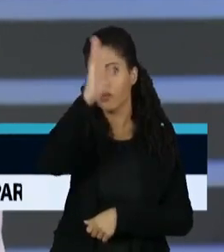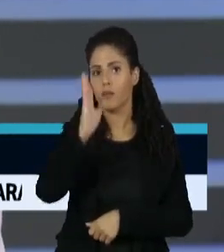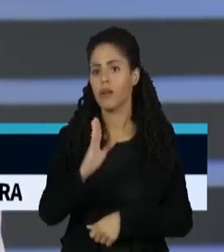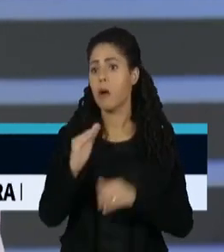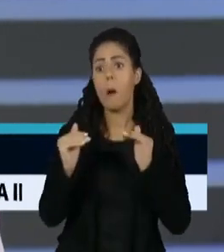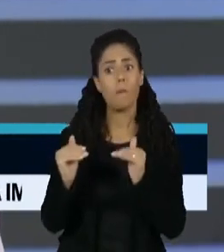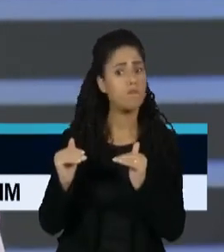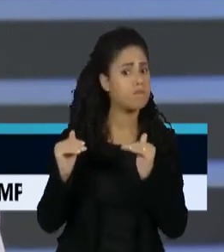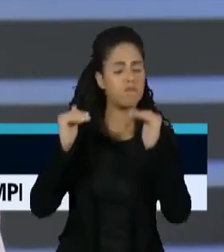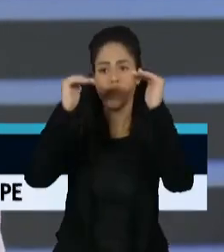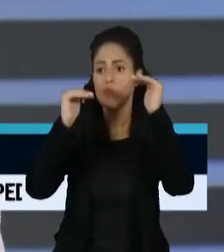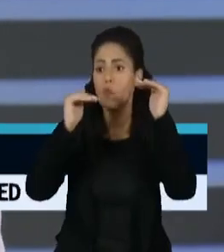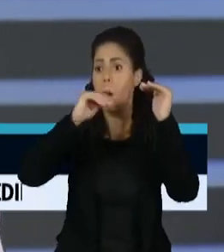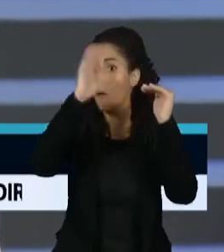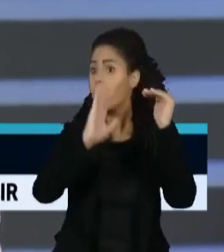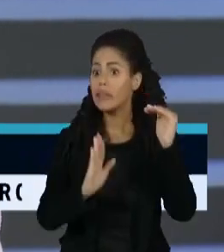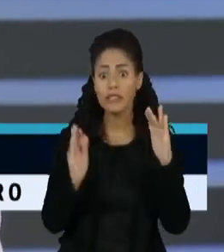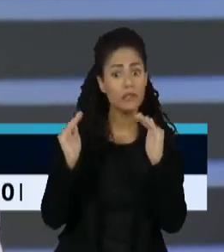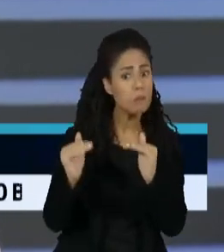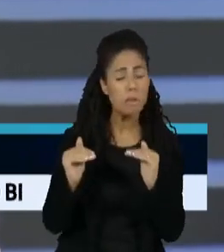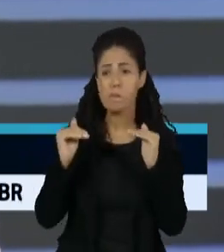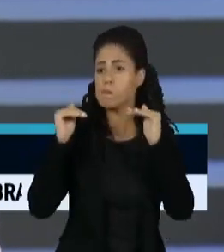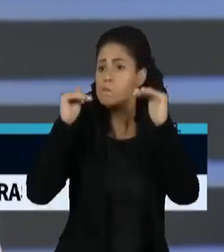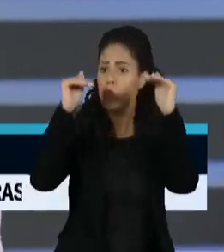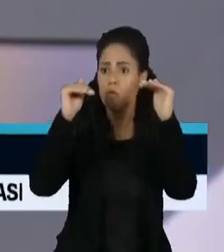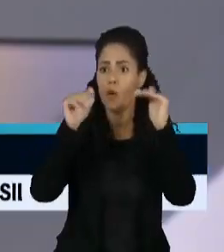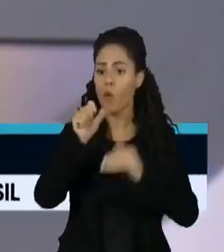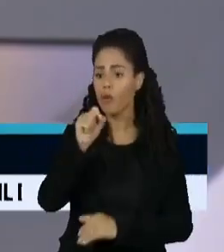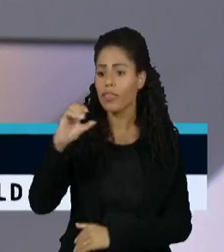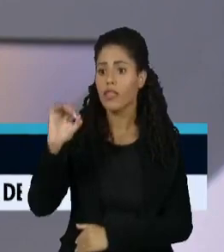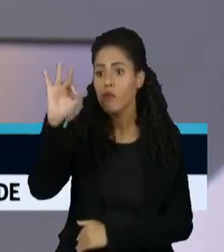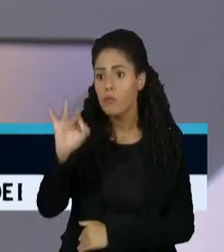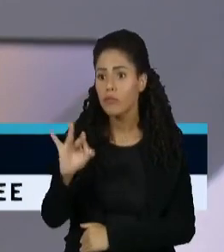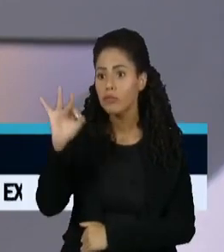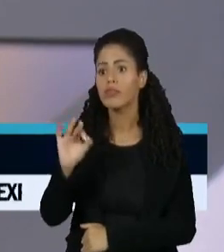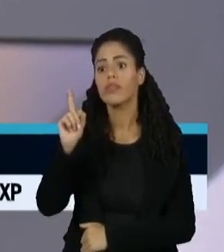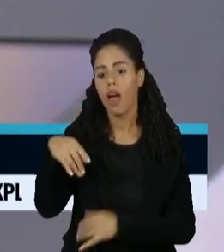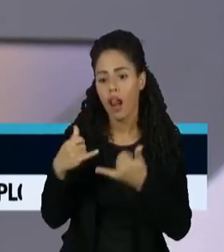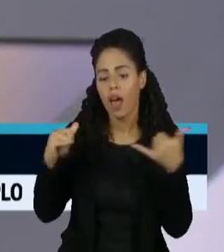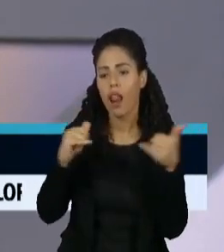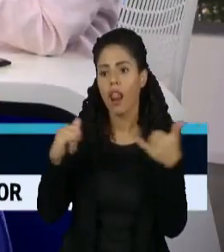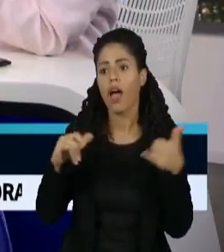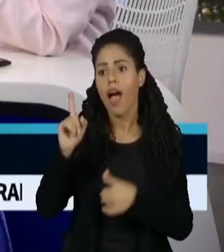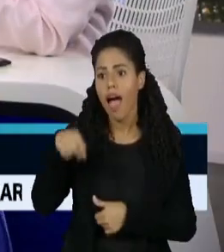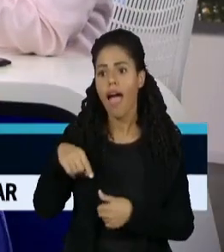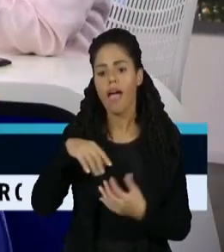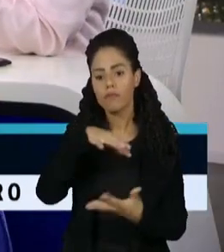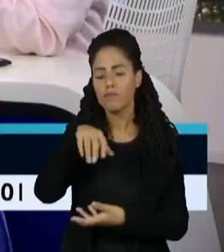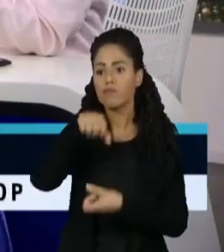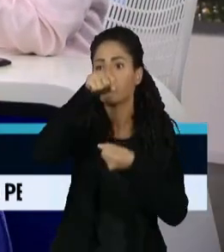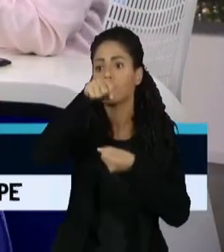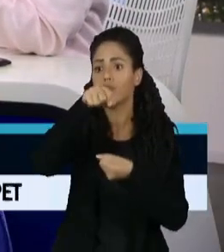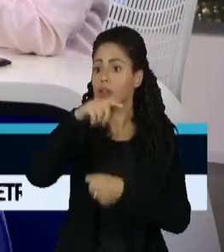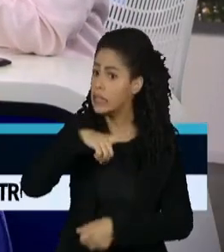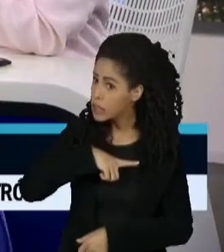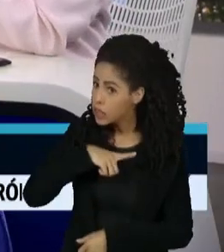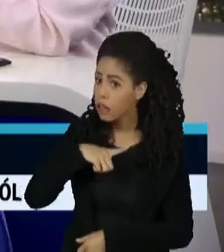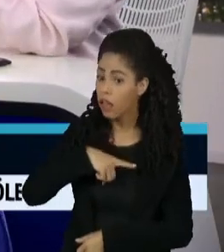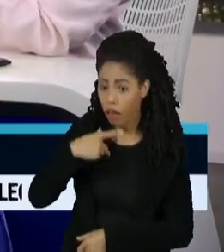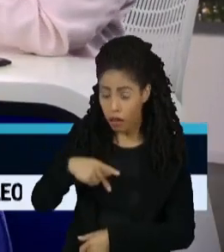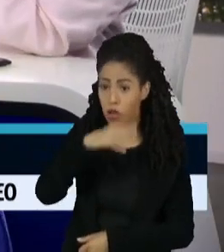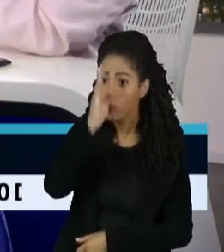está no topo do mundo. O Brasil tem 80% da energia elétrica dele renovável, já limpa e tudo